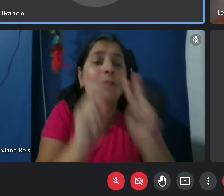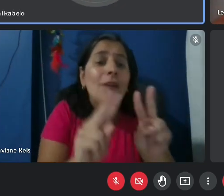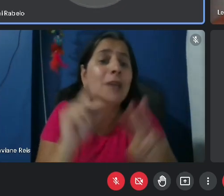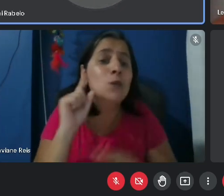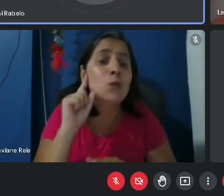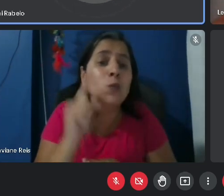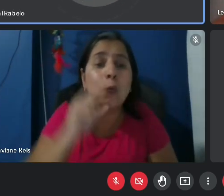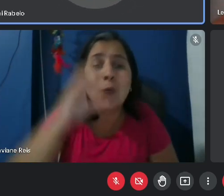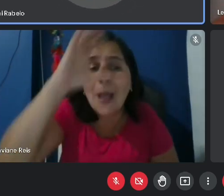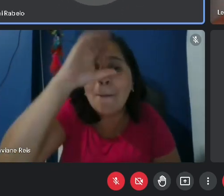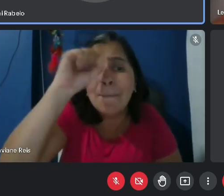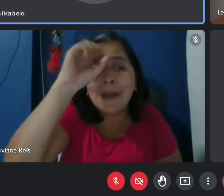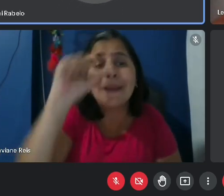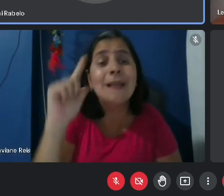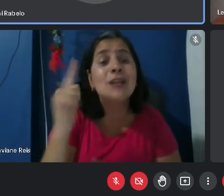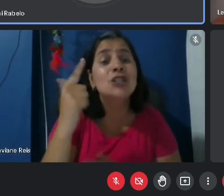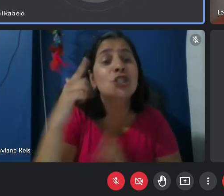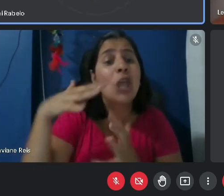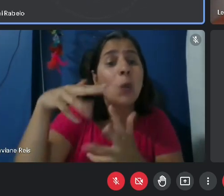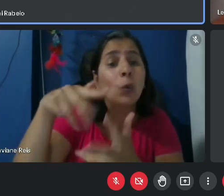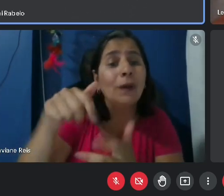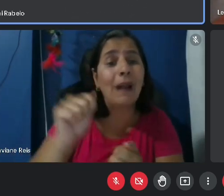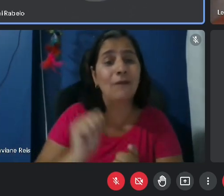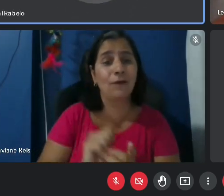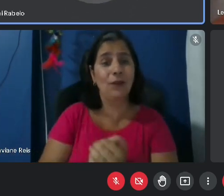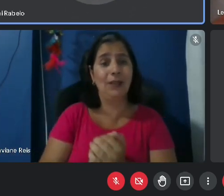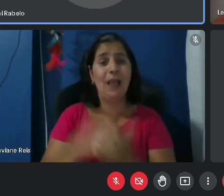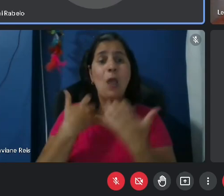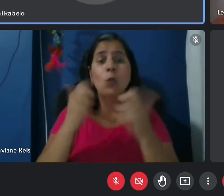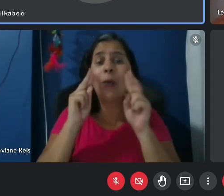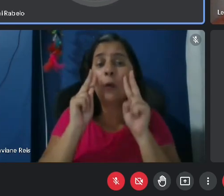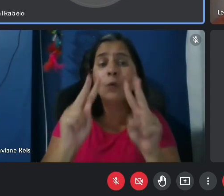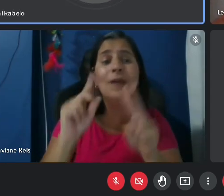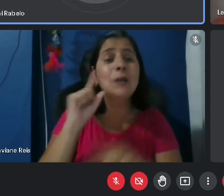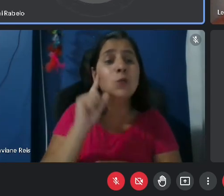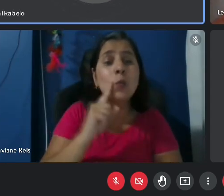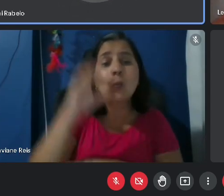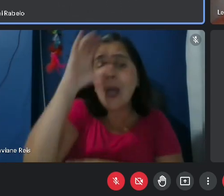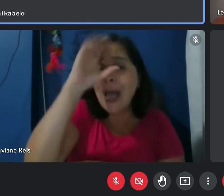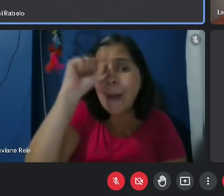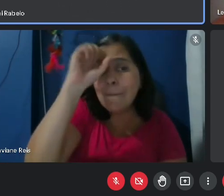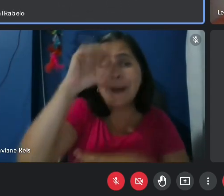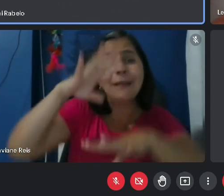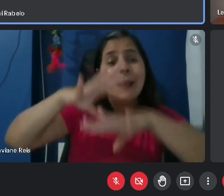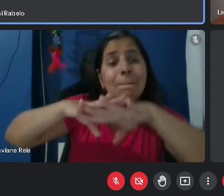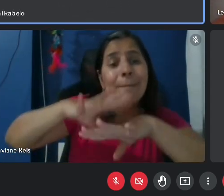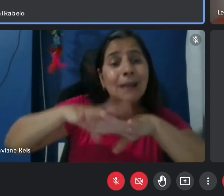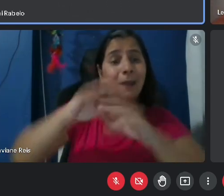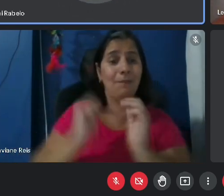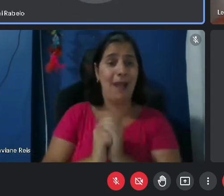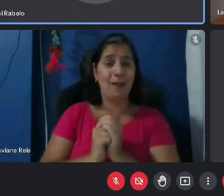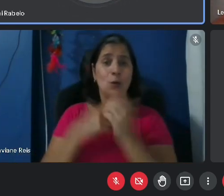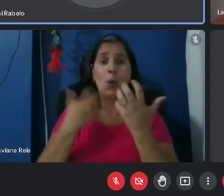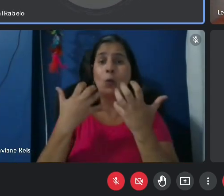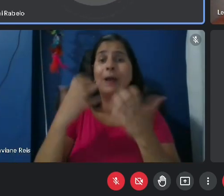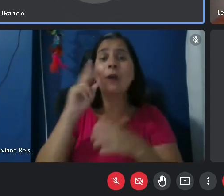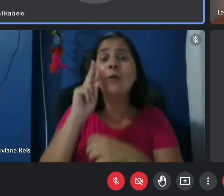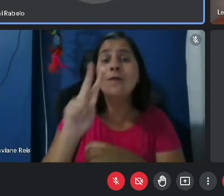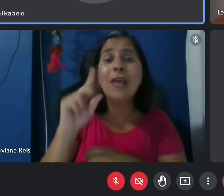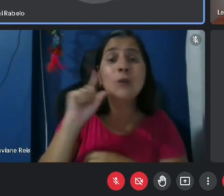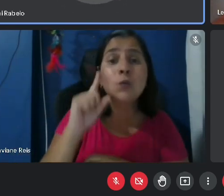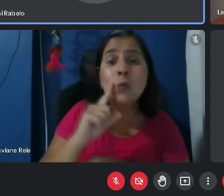Não é só o contato, não é só isso. Ela precisa aprender tudo. Ela precisa